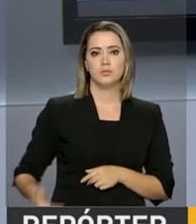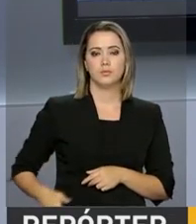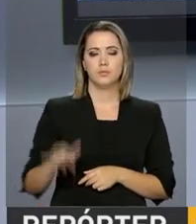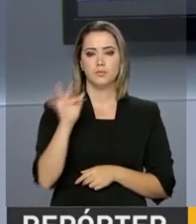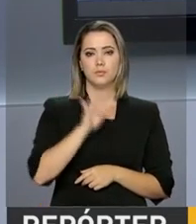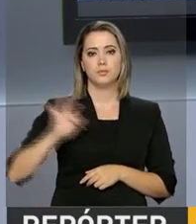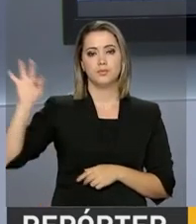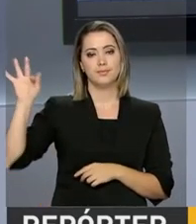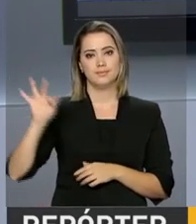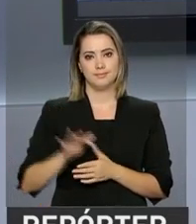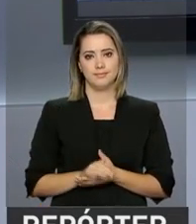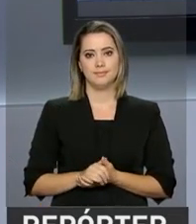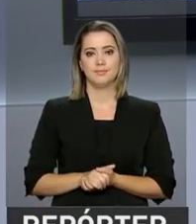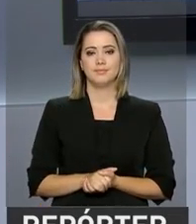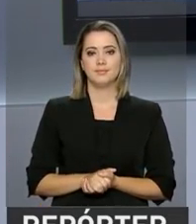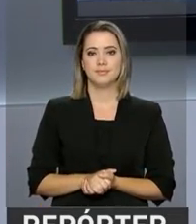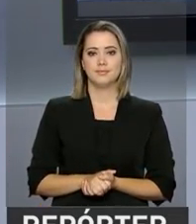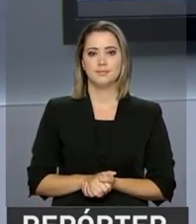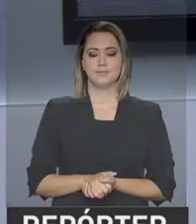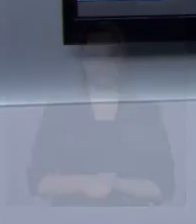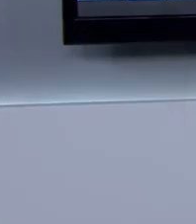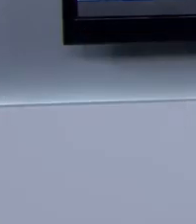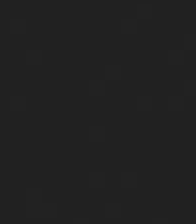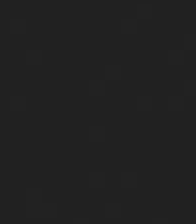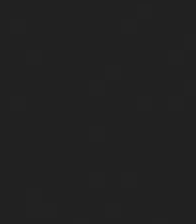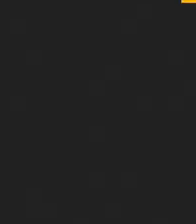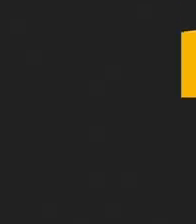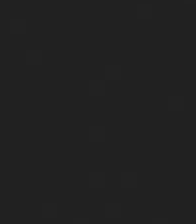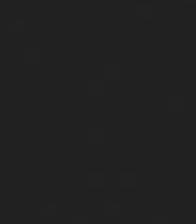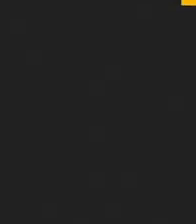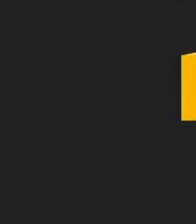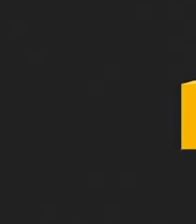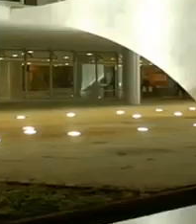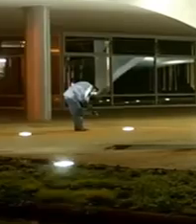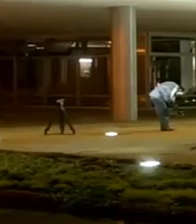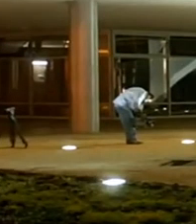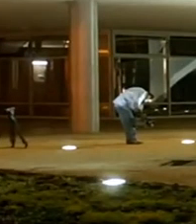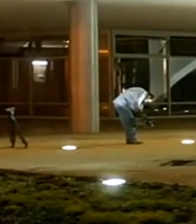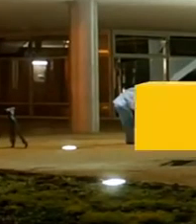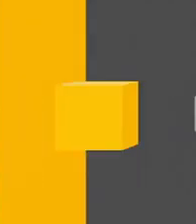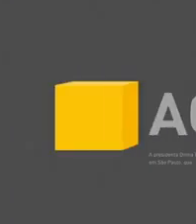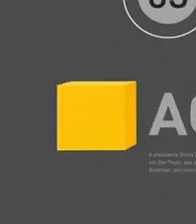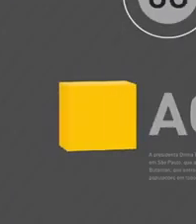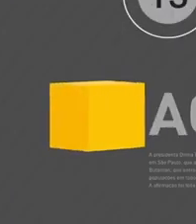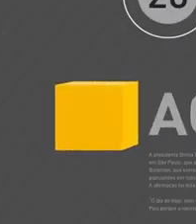NBR, a TV do Governo Federal.